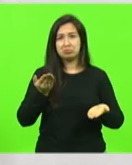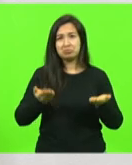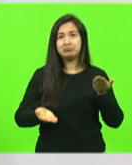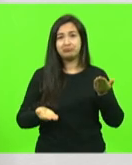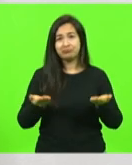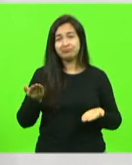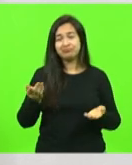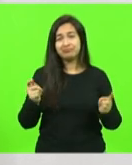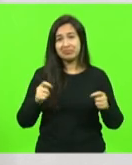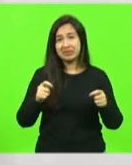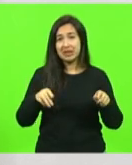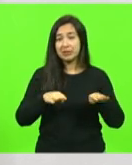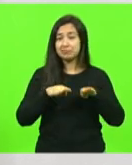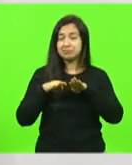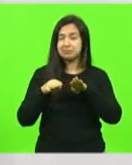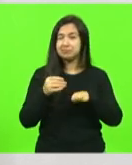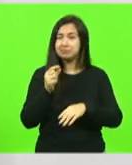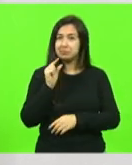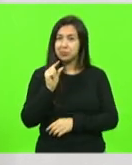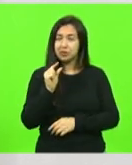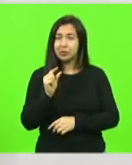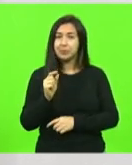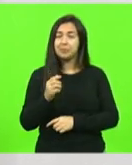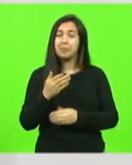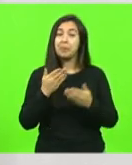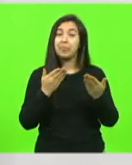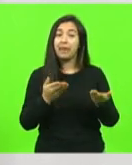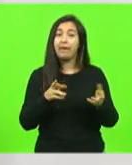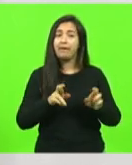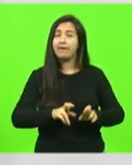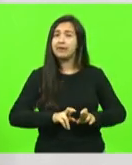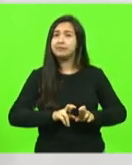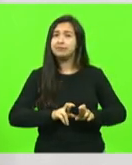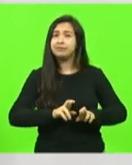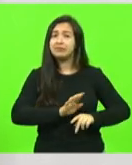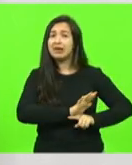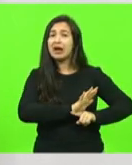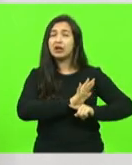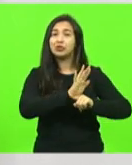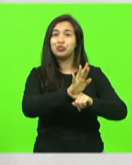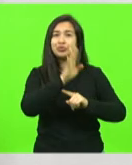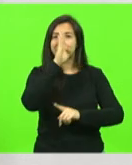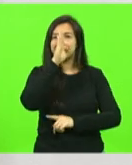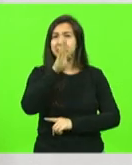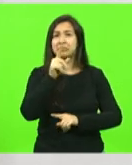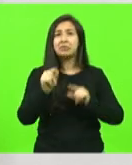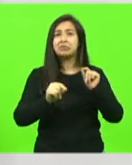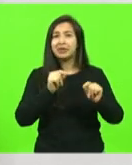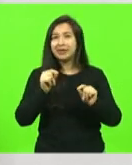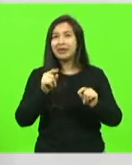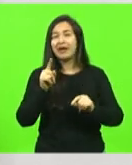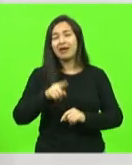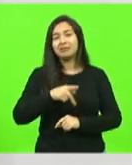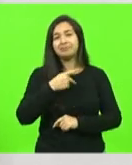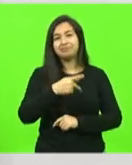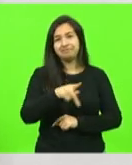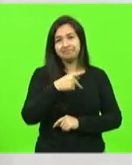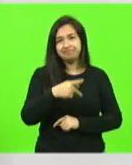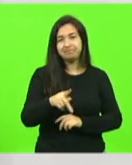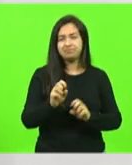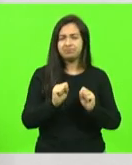Quem pode fazer a diferença é o nosso professor. Professor que se dedica,